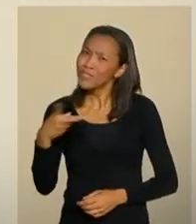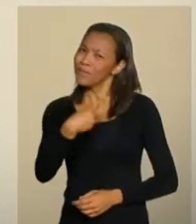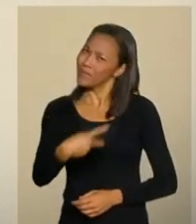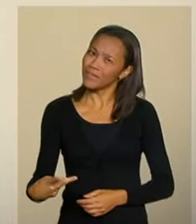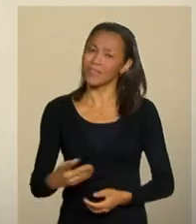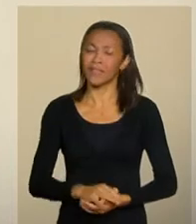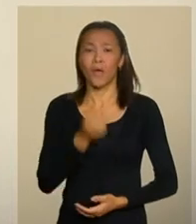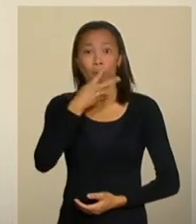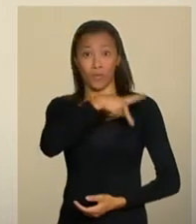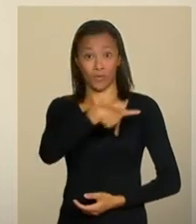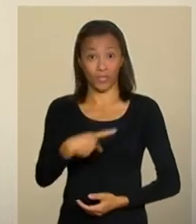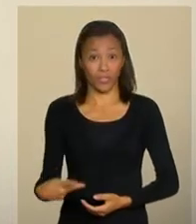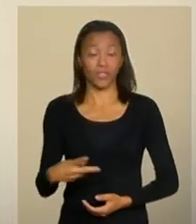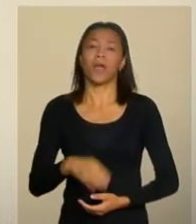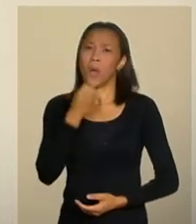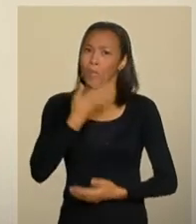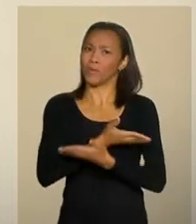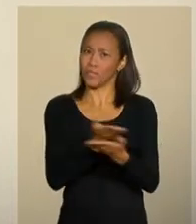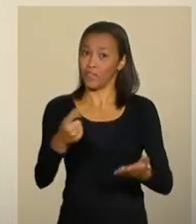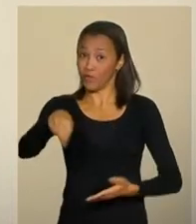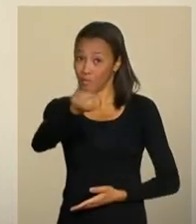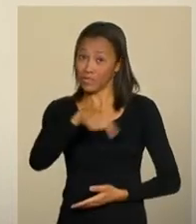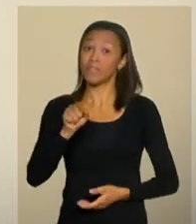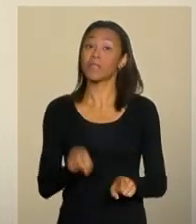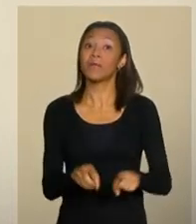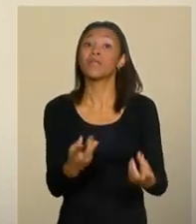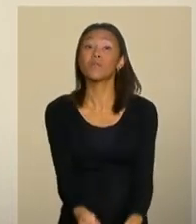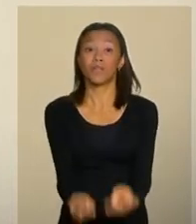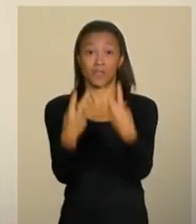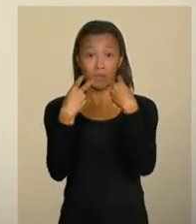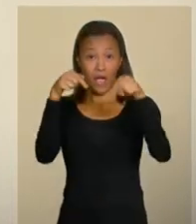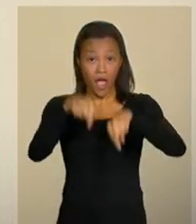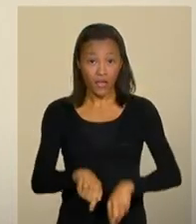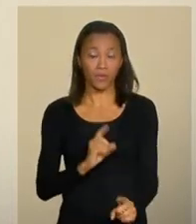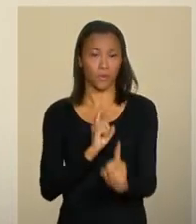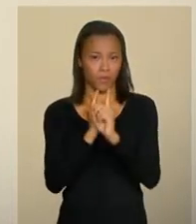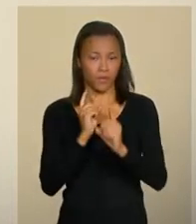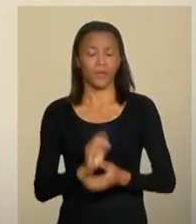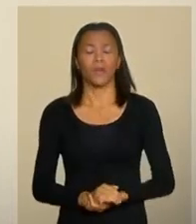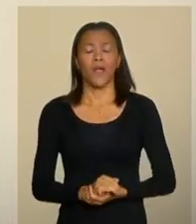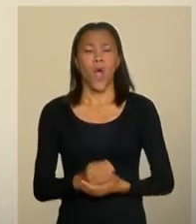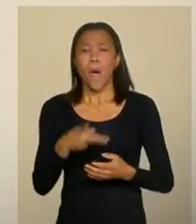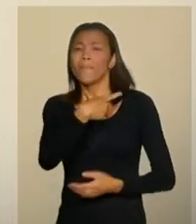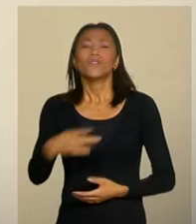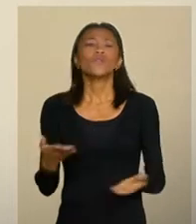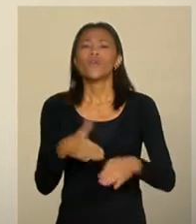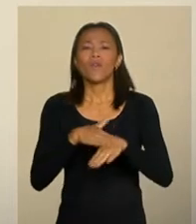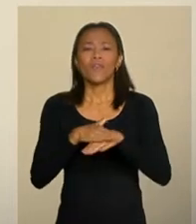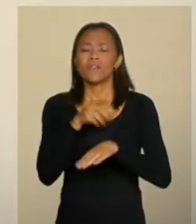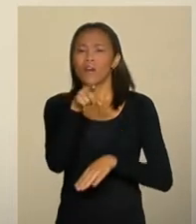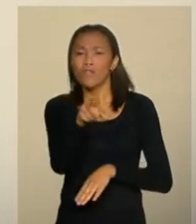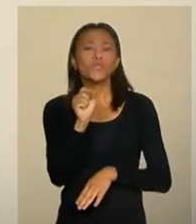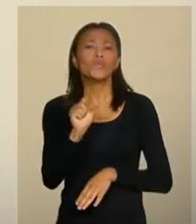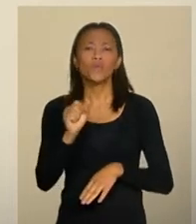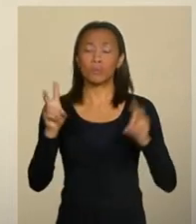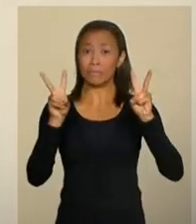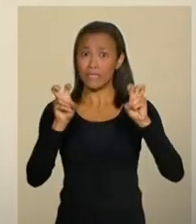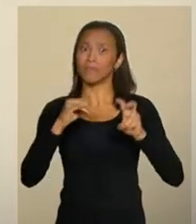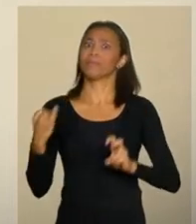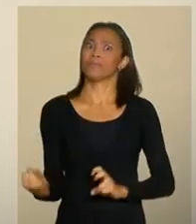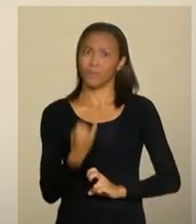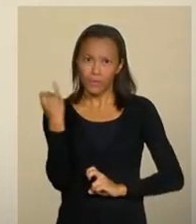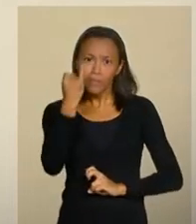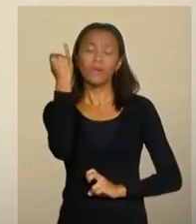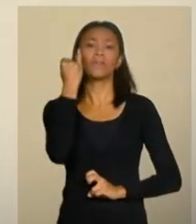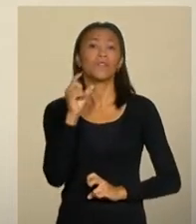presidenta Bom dia Luciano e bom dia para você que nos acompanha aqui no café presidenta Hoje eu queria conversar com a senhora sobre um assunto muito